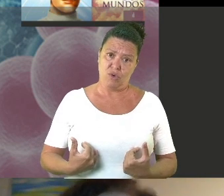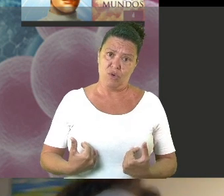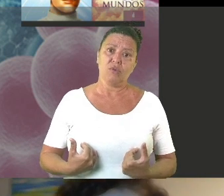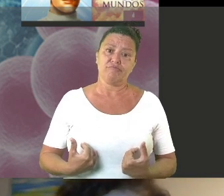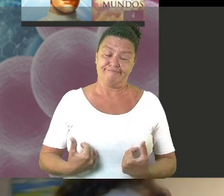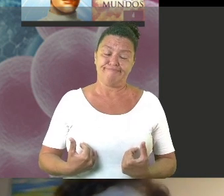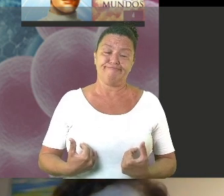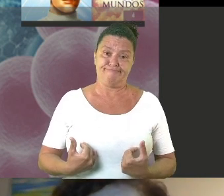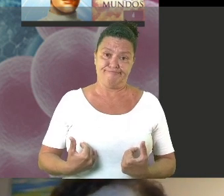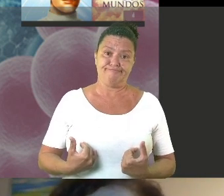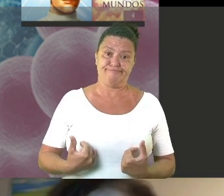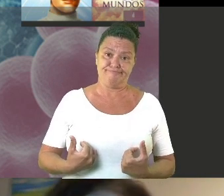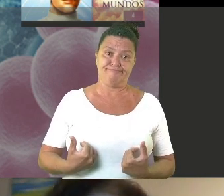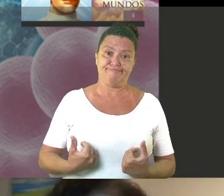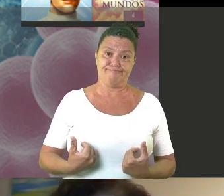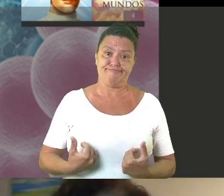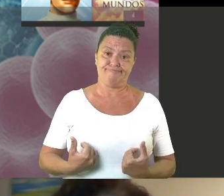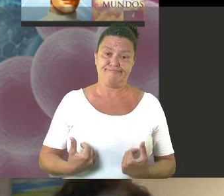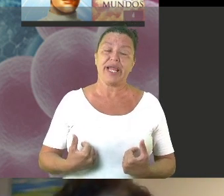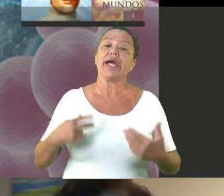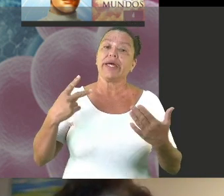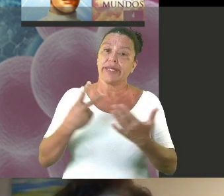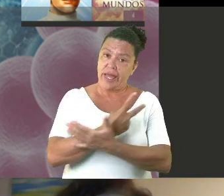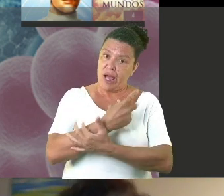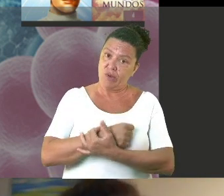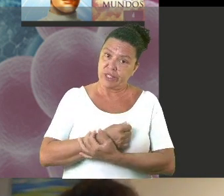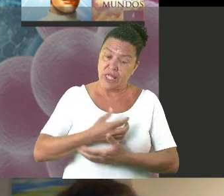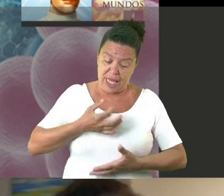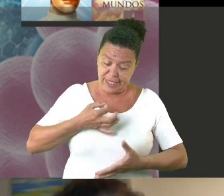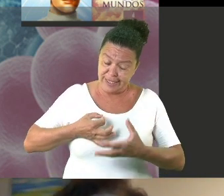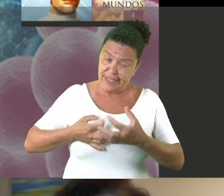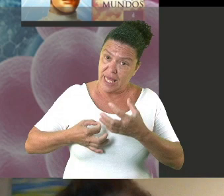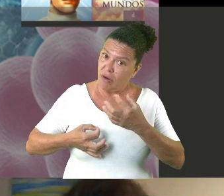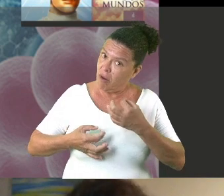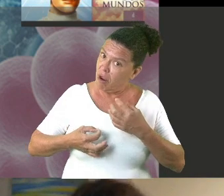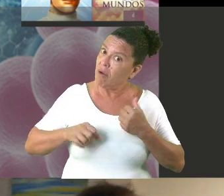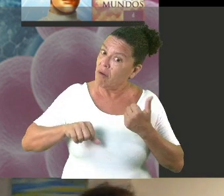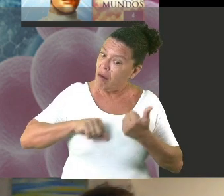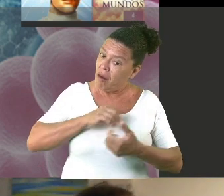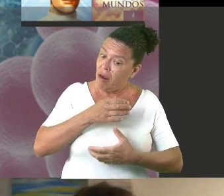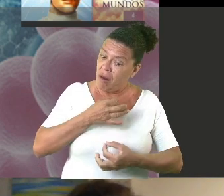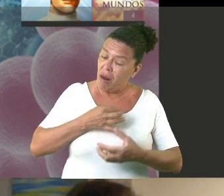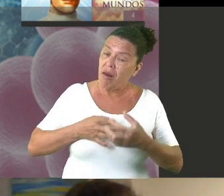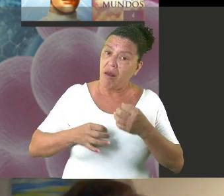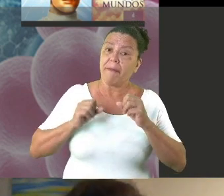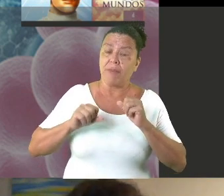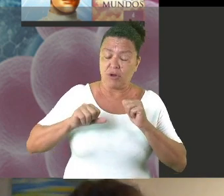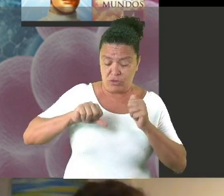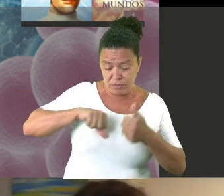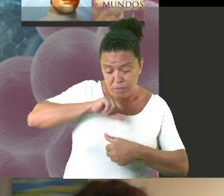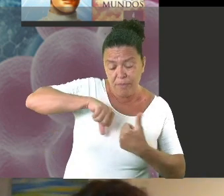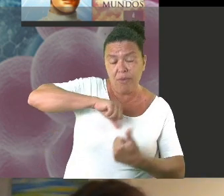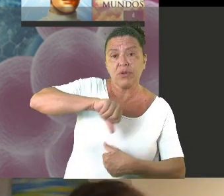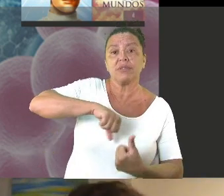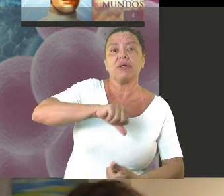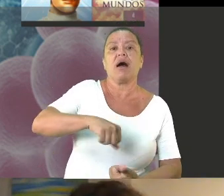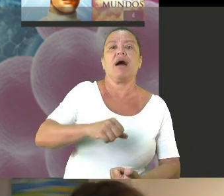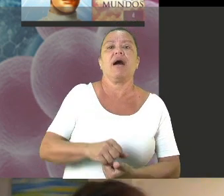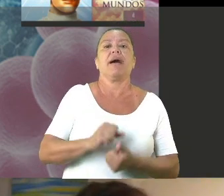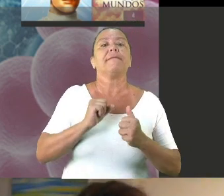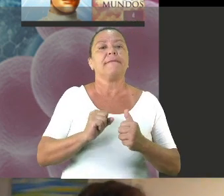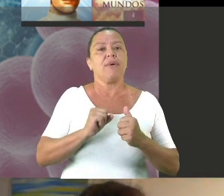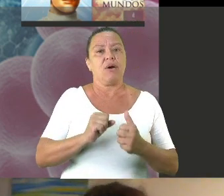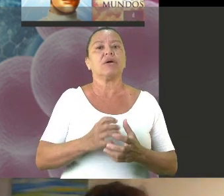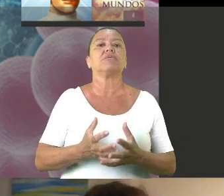vão alcançando cada uma das nossas células e podem vir sim a alterar. Elas podem